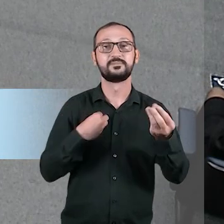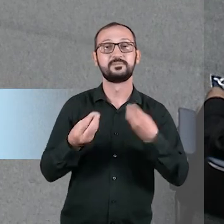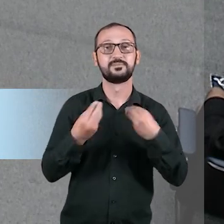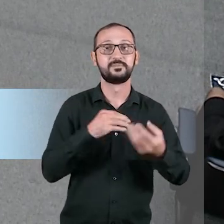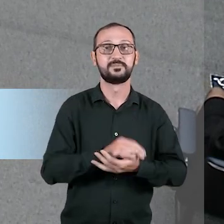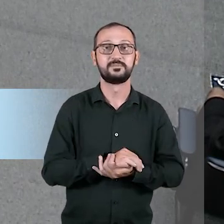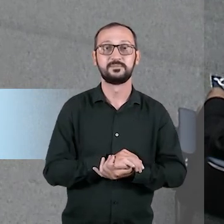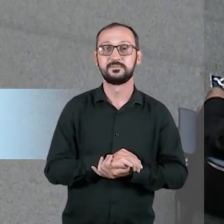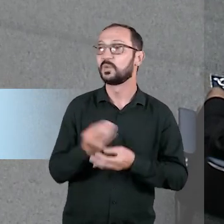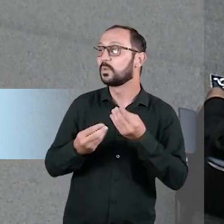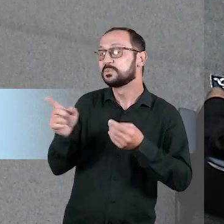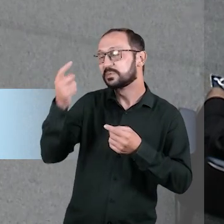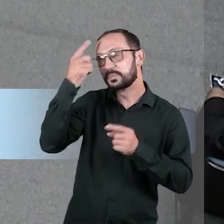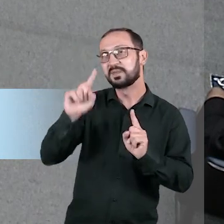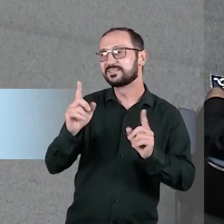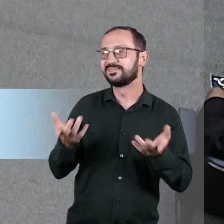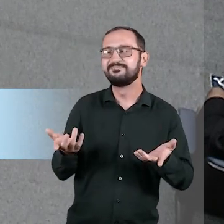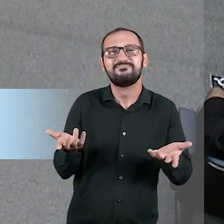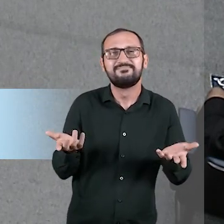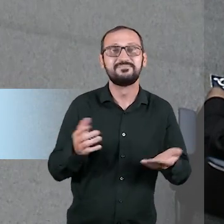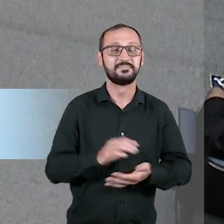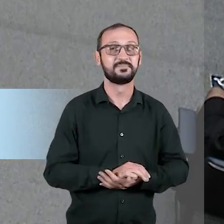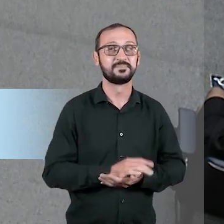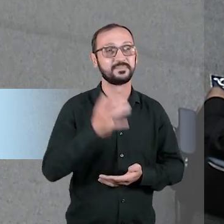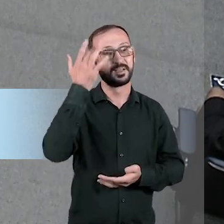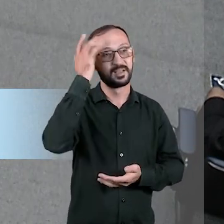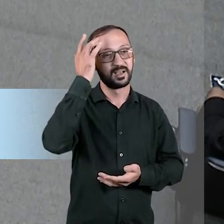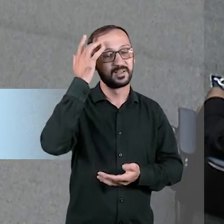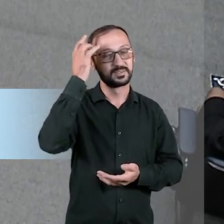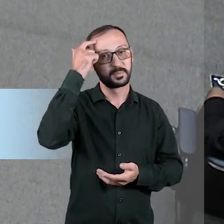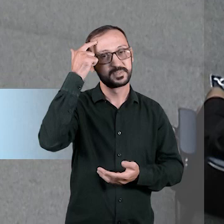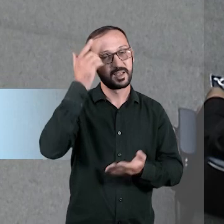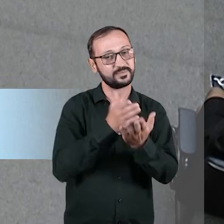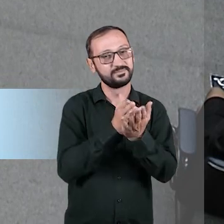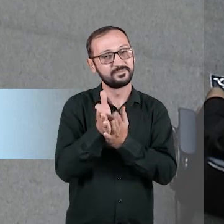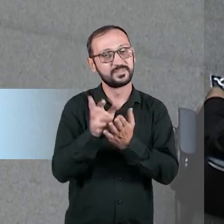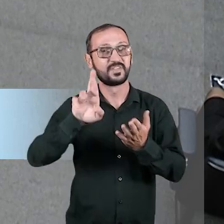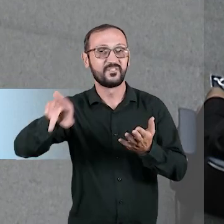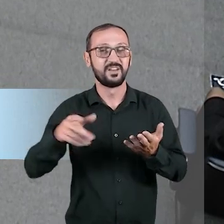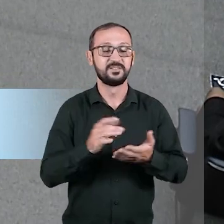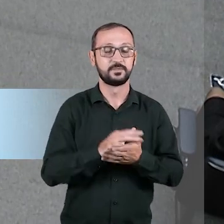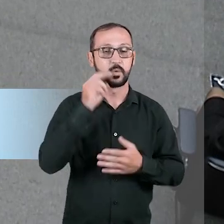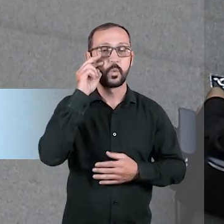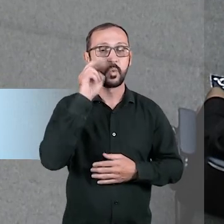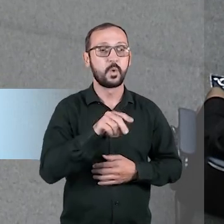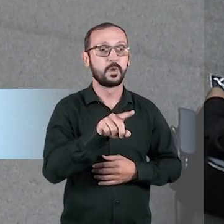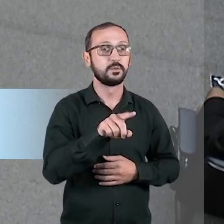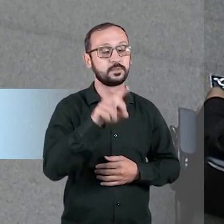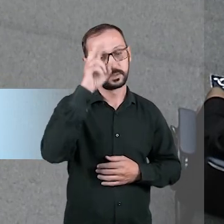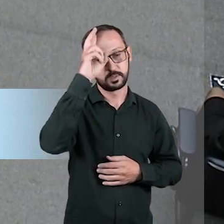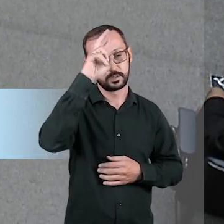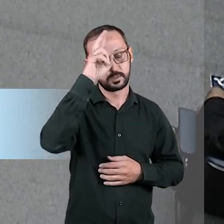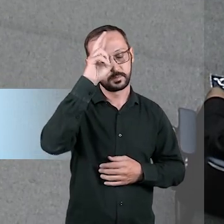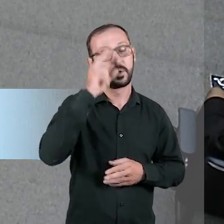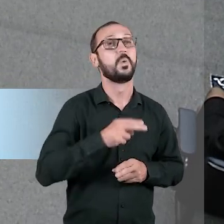coisa dela. E como muita é que você coisa não pensa dela. nela? Acho que é um pensar diferente. É assim, eu olho,